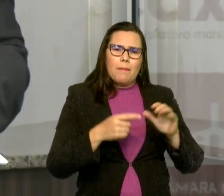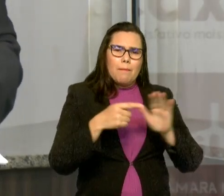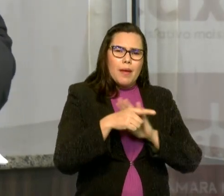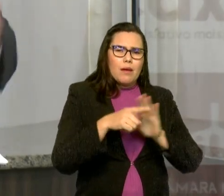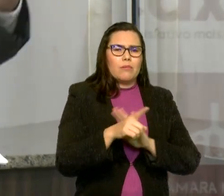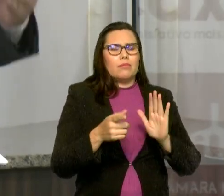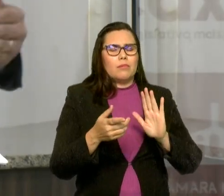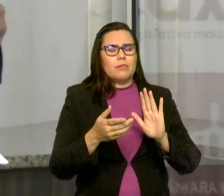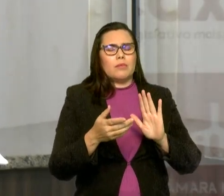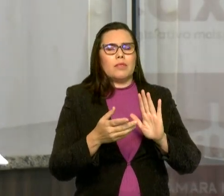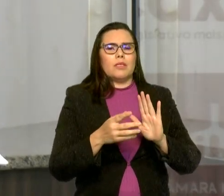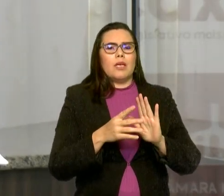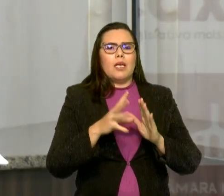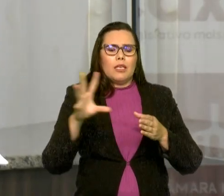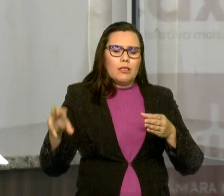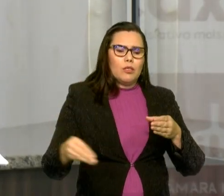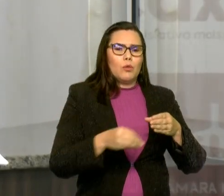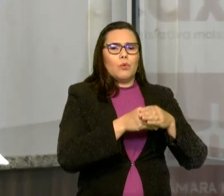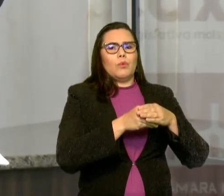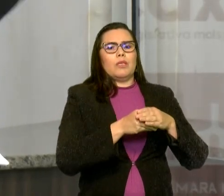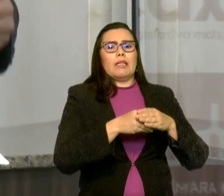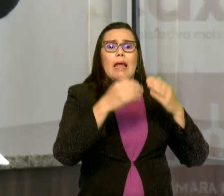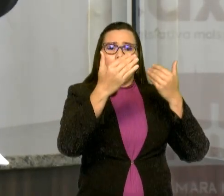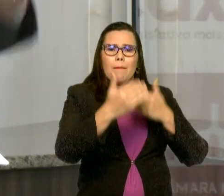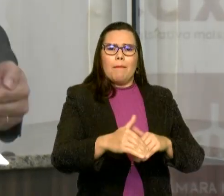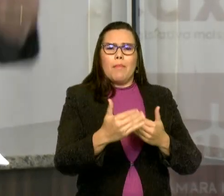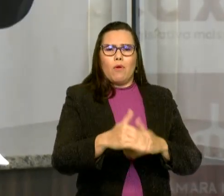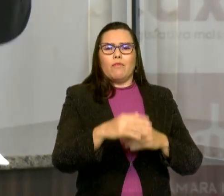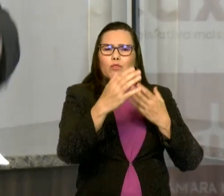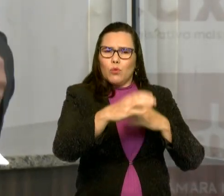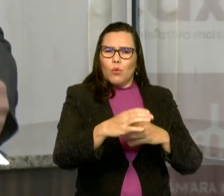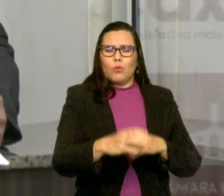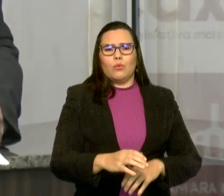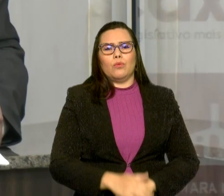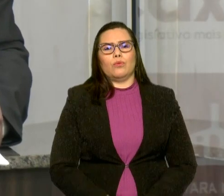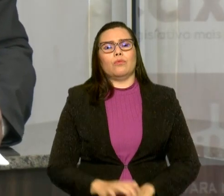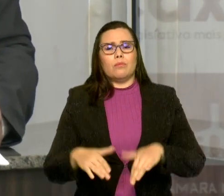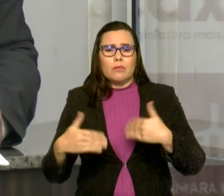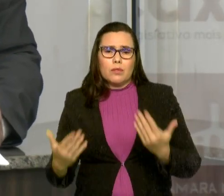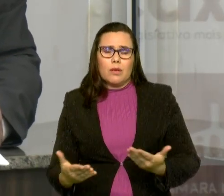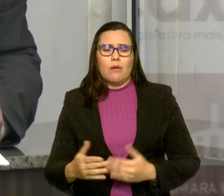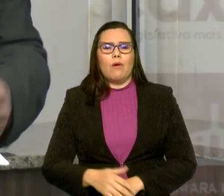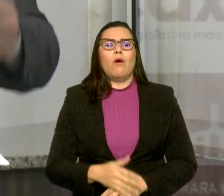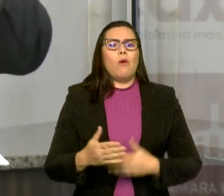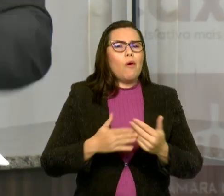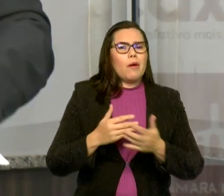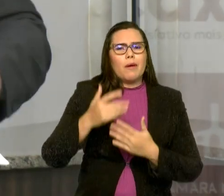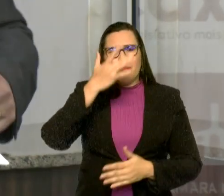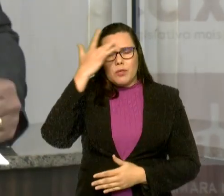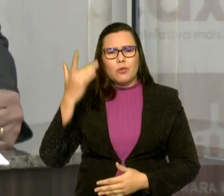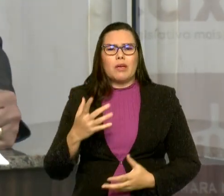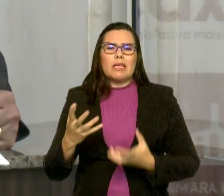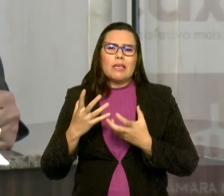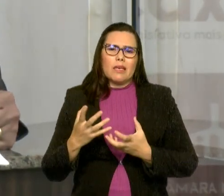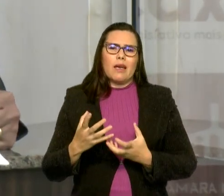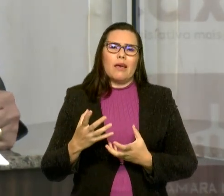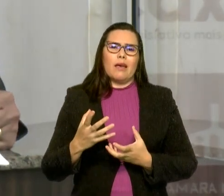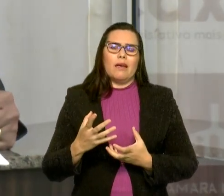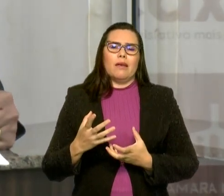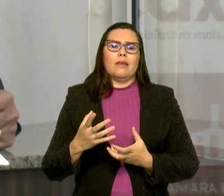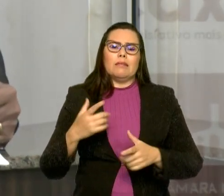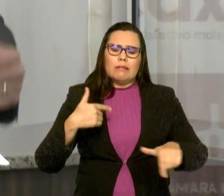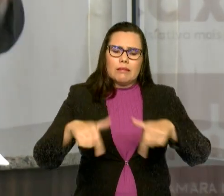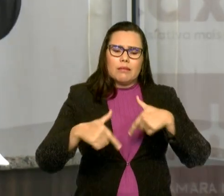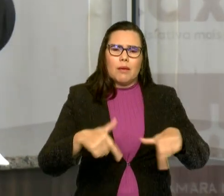várias vertentes. Uma delas é exatamente isso, que aqueles que queiram prestar serviço público no Maranhão saibam onde vão prestar